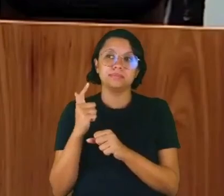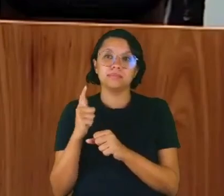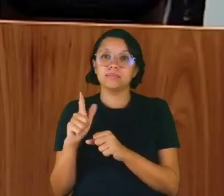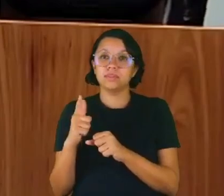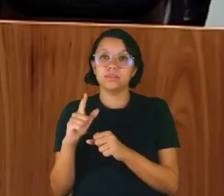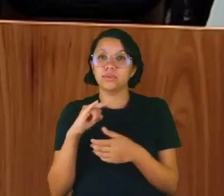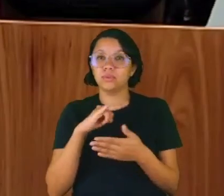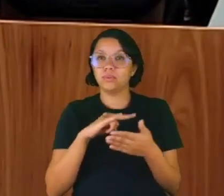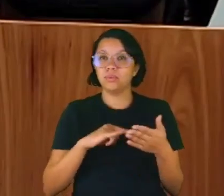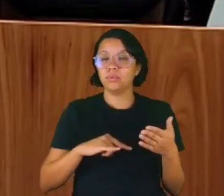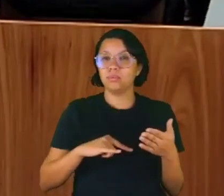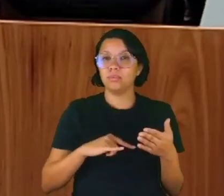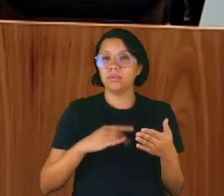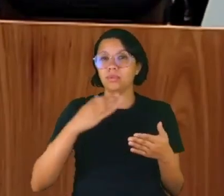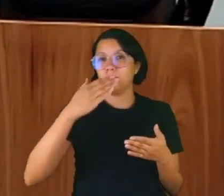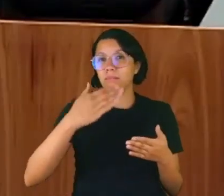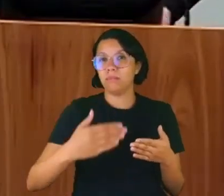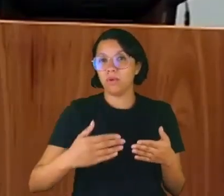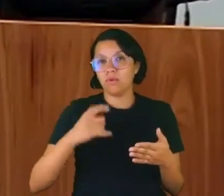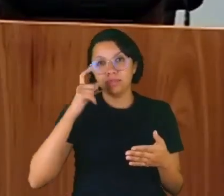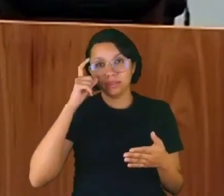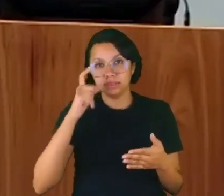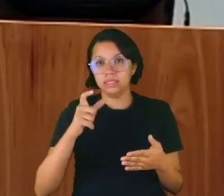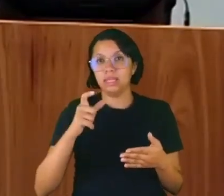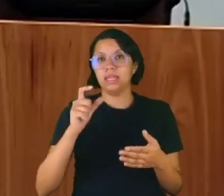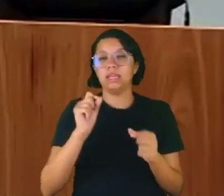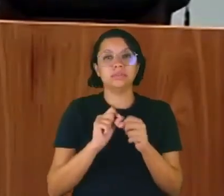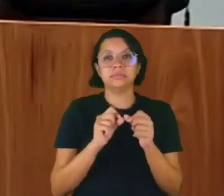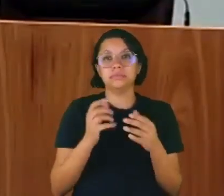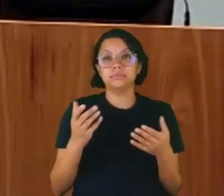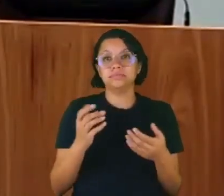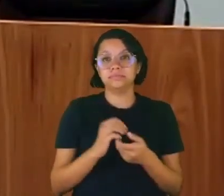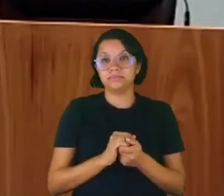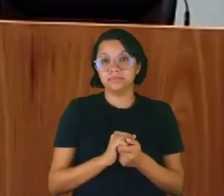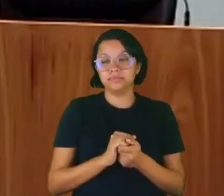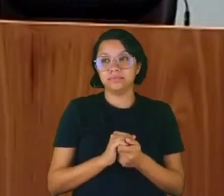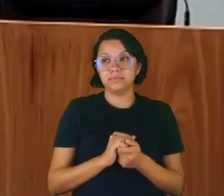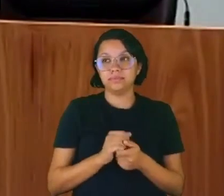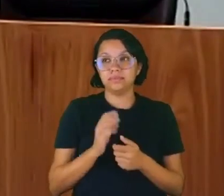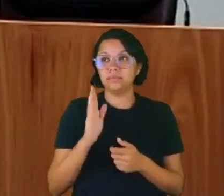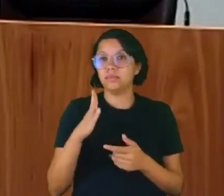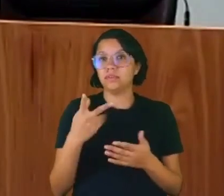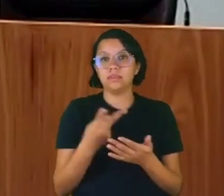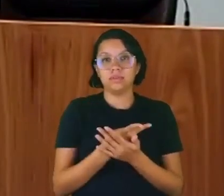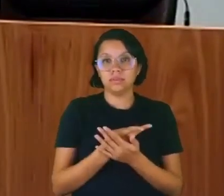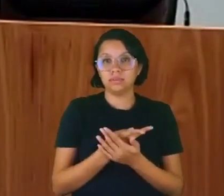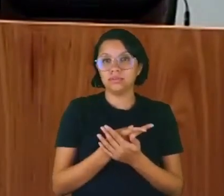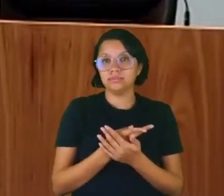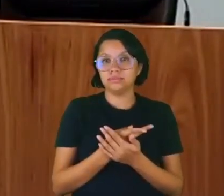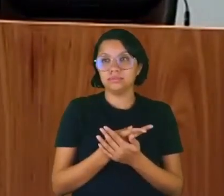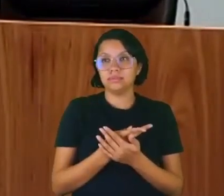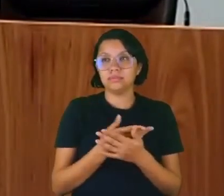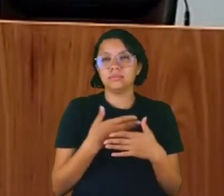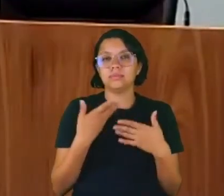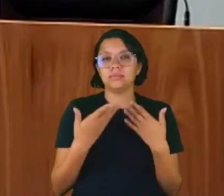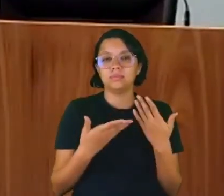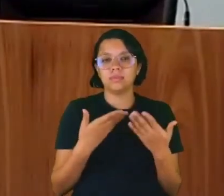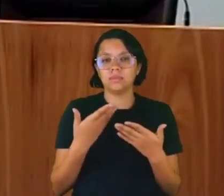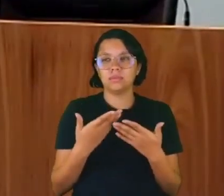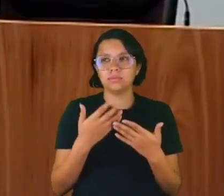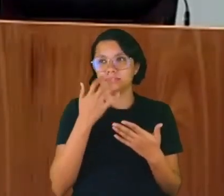sem documentos que comprovem o interesse de agir. Pronto. Isso já aconteceu